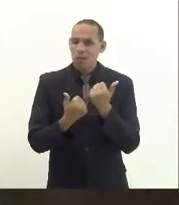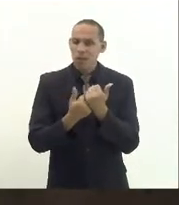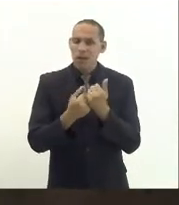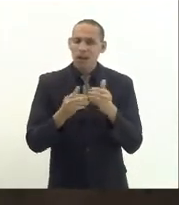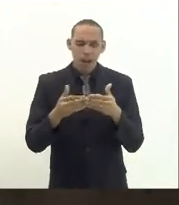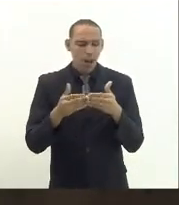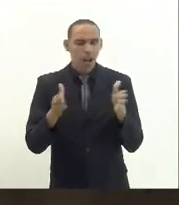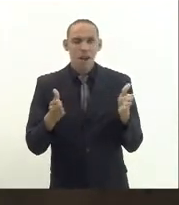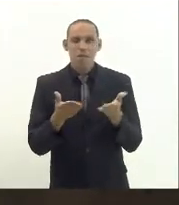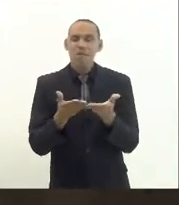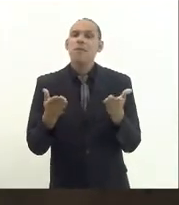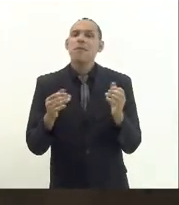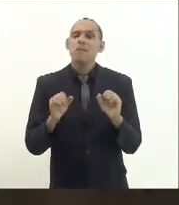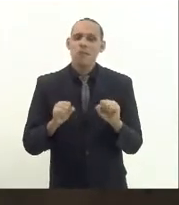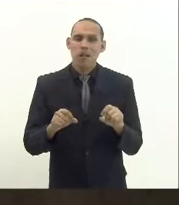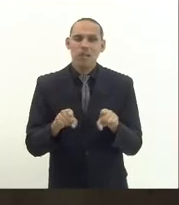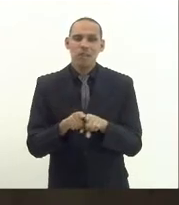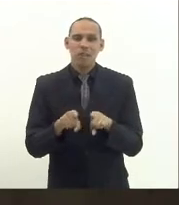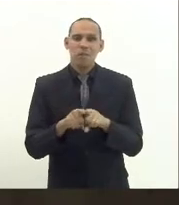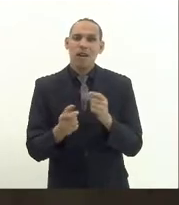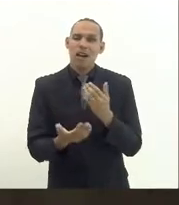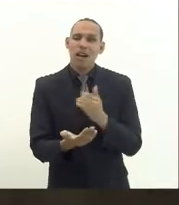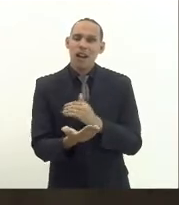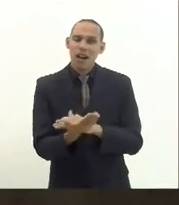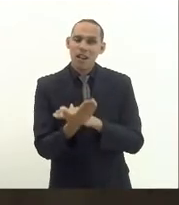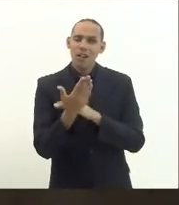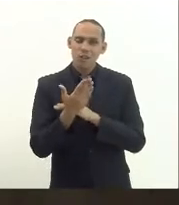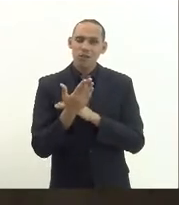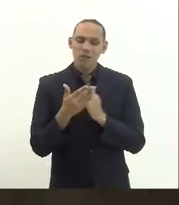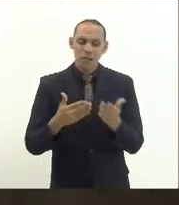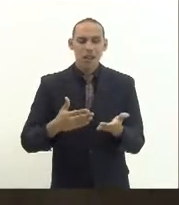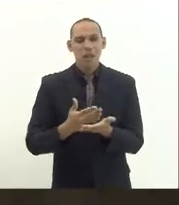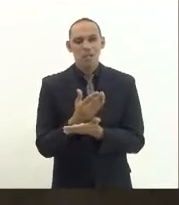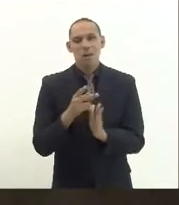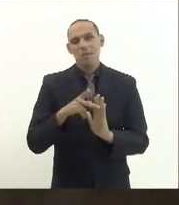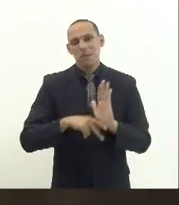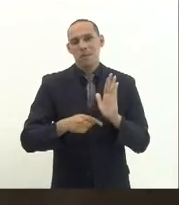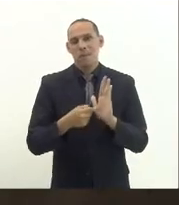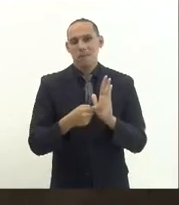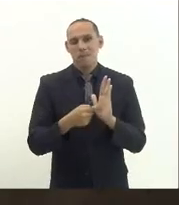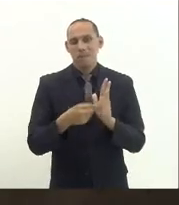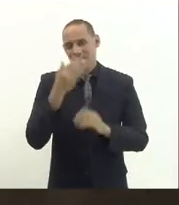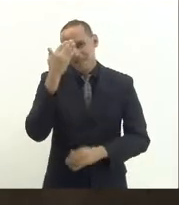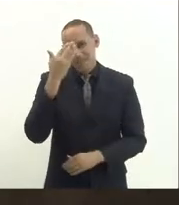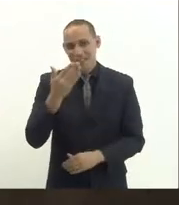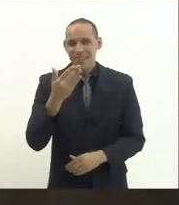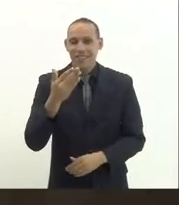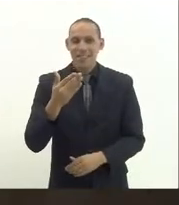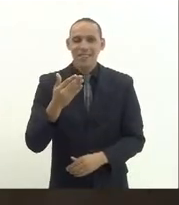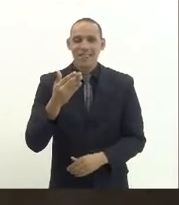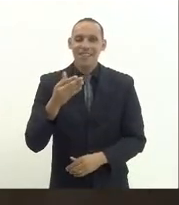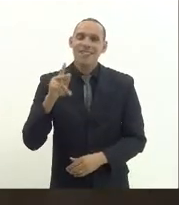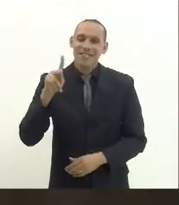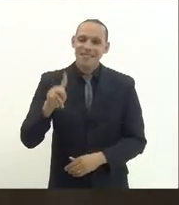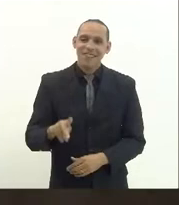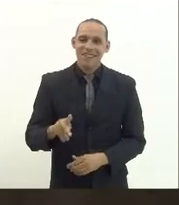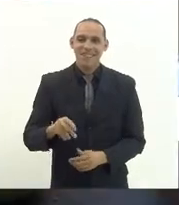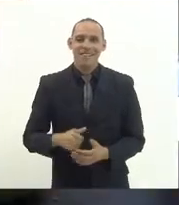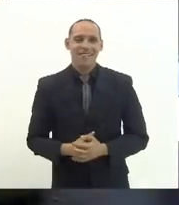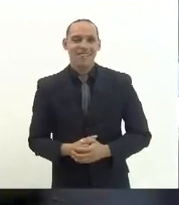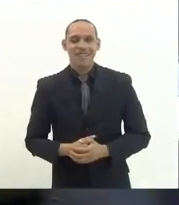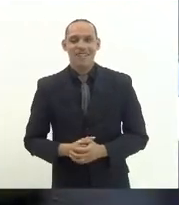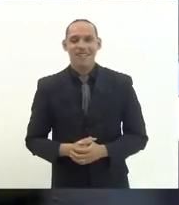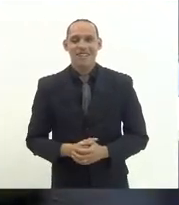para que possam nos ajudar na aprovação desse projeto Muito obrigado seu Deputado o seu